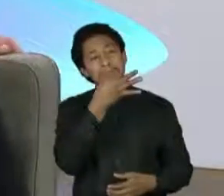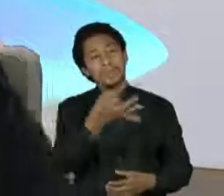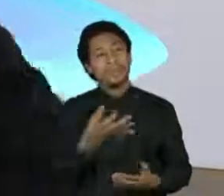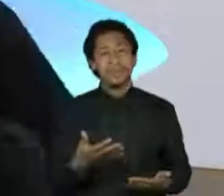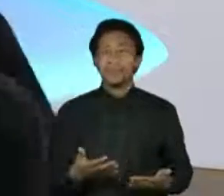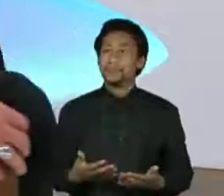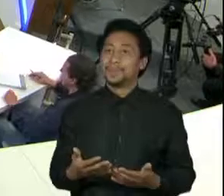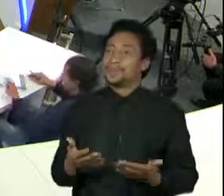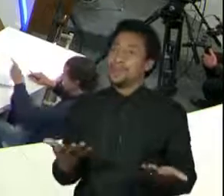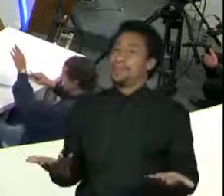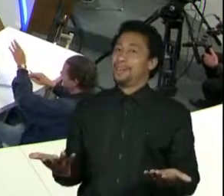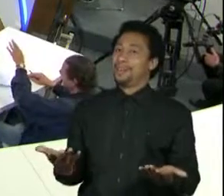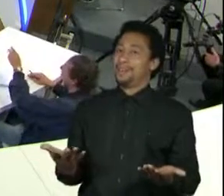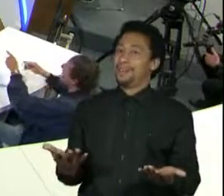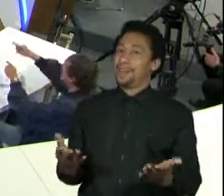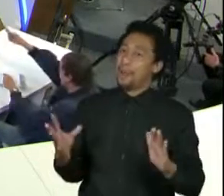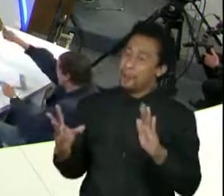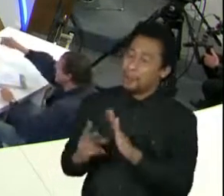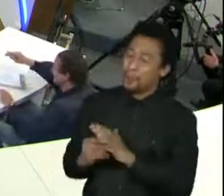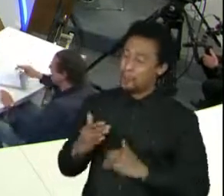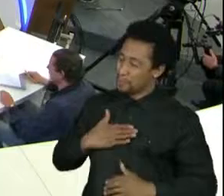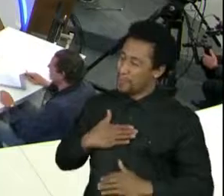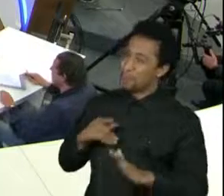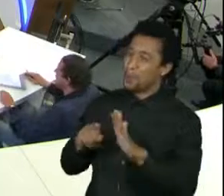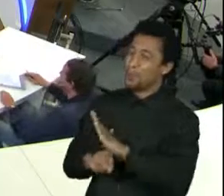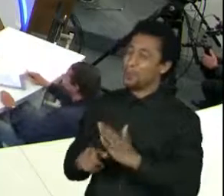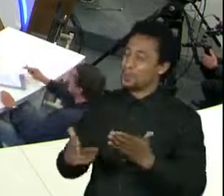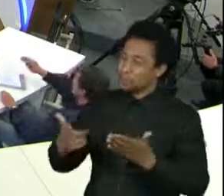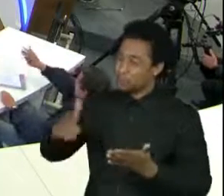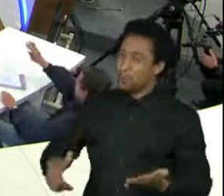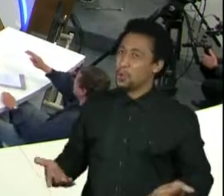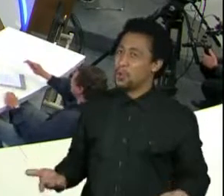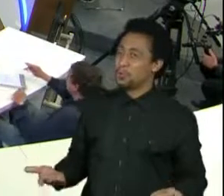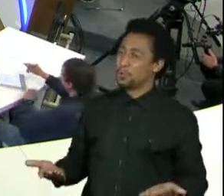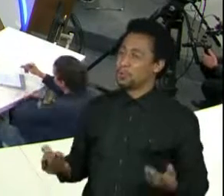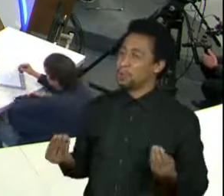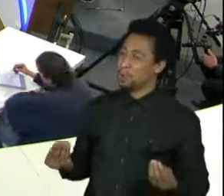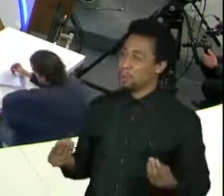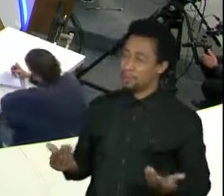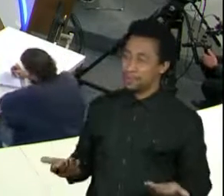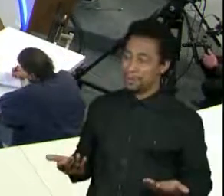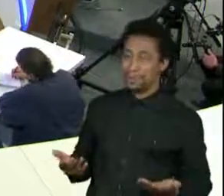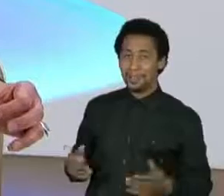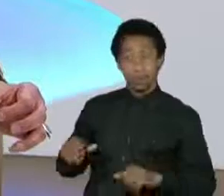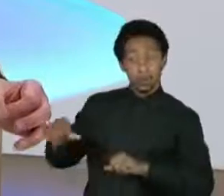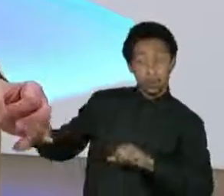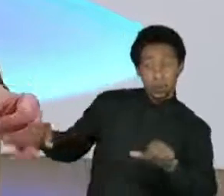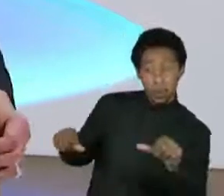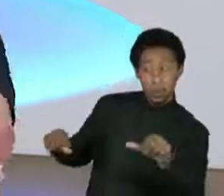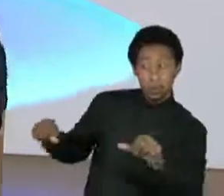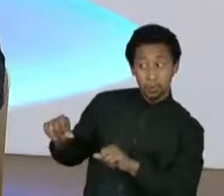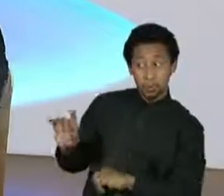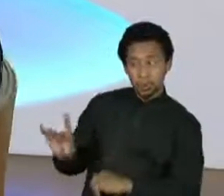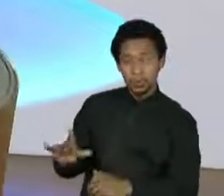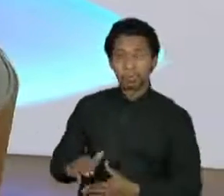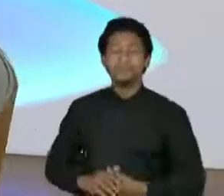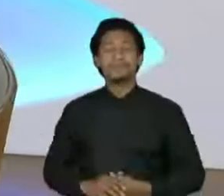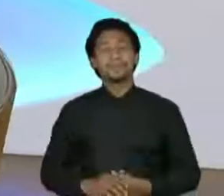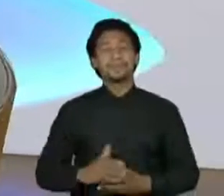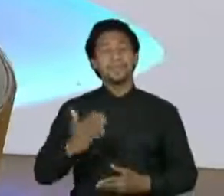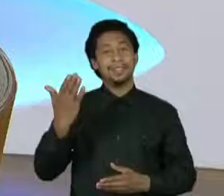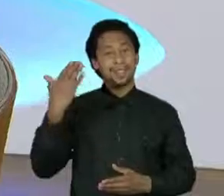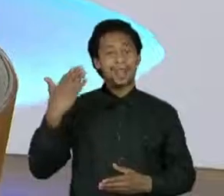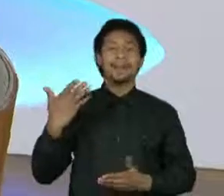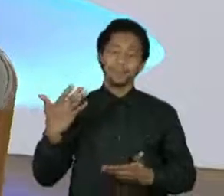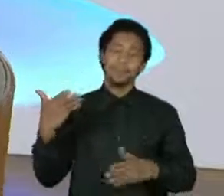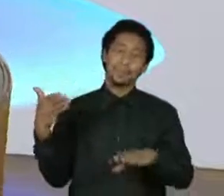roubar uma pergunta minha, tá? Devolvendo a ele, Trocamos. Caráter zero. O lance é assim, quando eu jogava, e o Juca está de prova, porque o